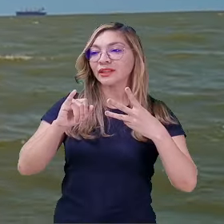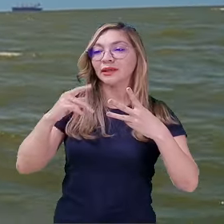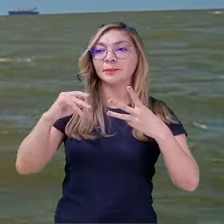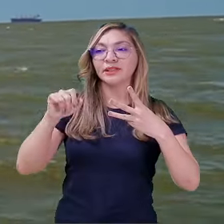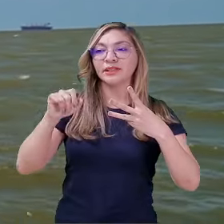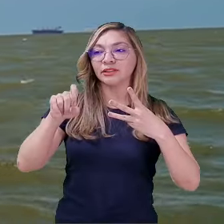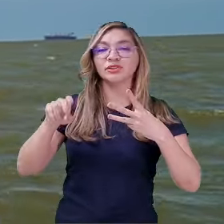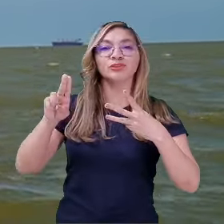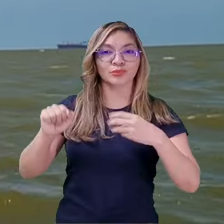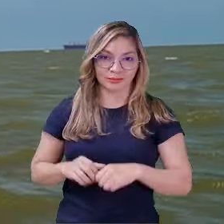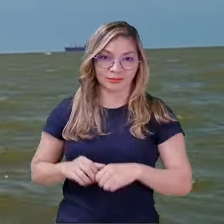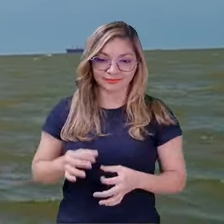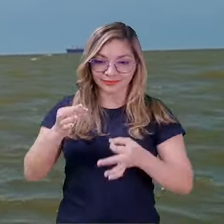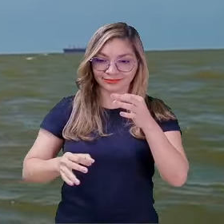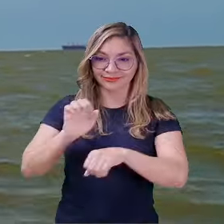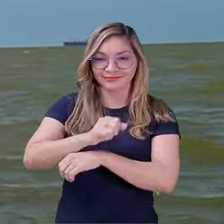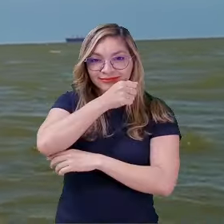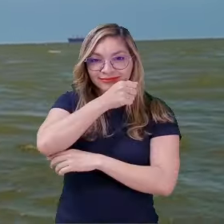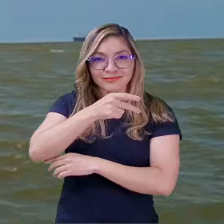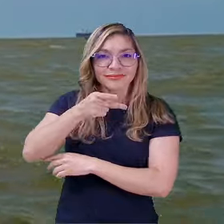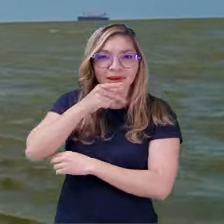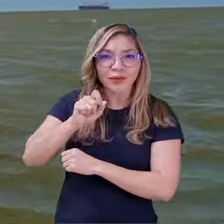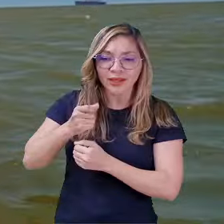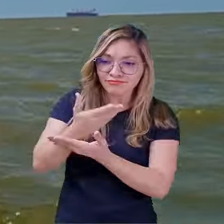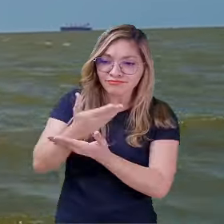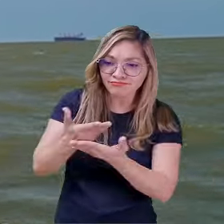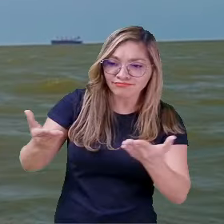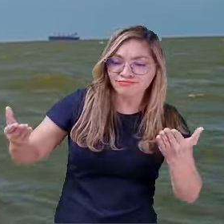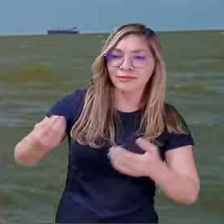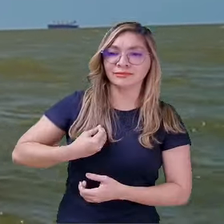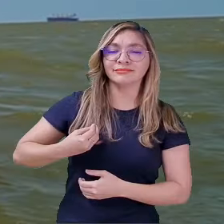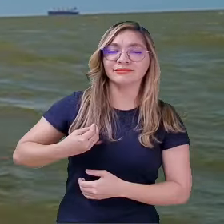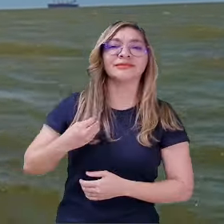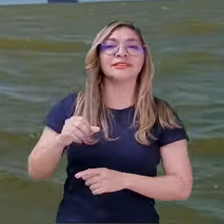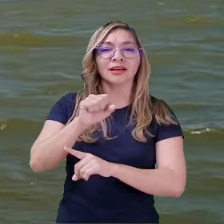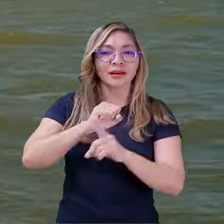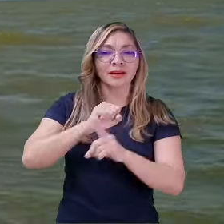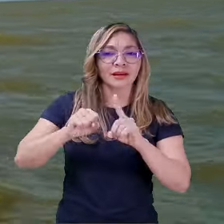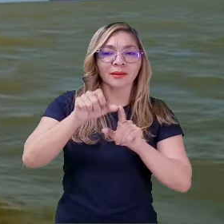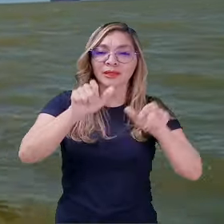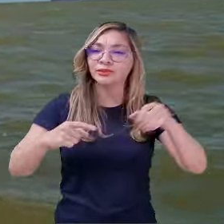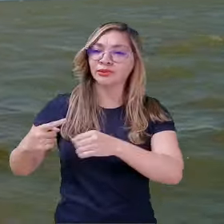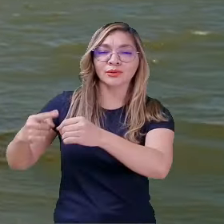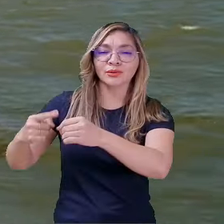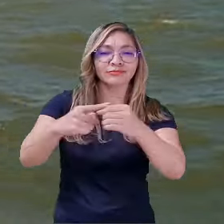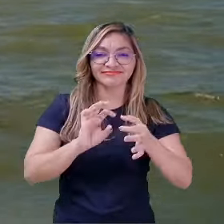levando dignidade e cidadania para as comunidades mais distantes do Estado.